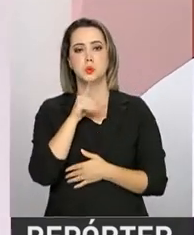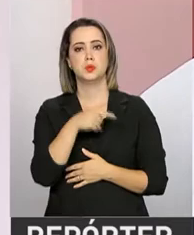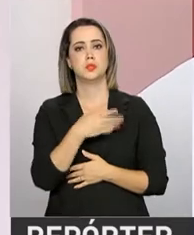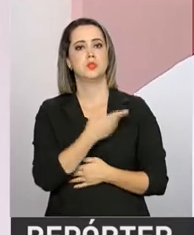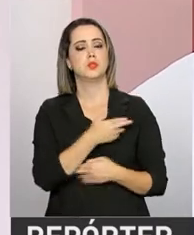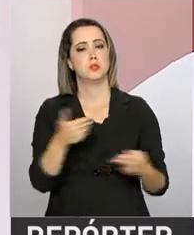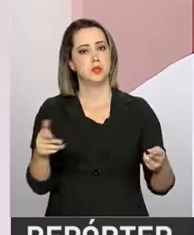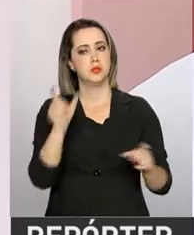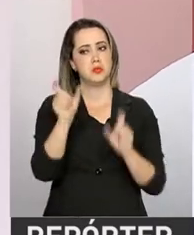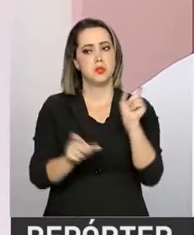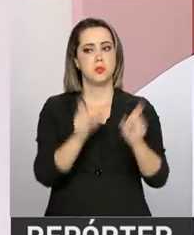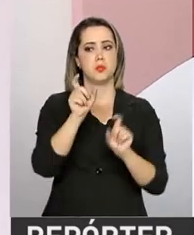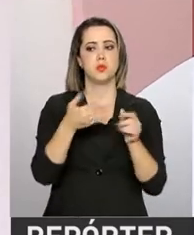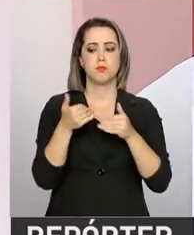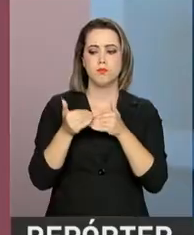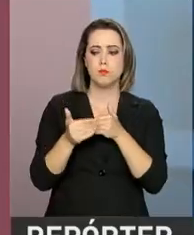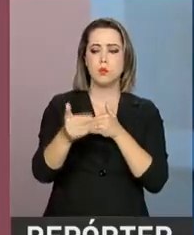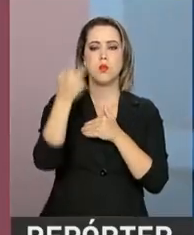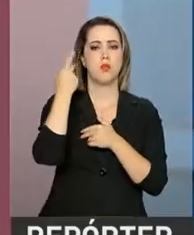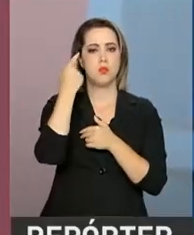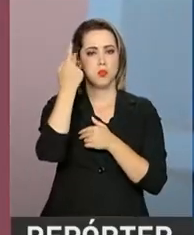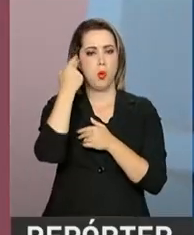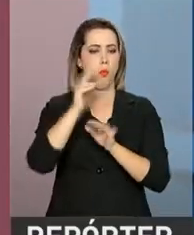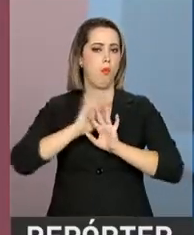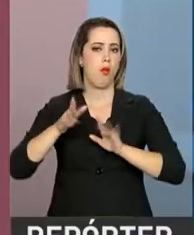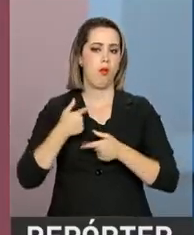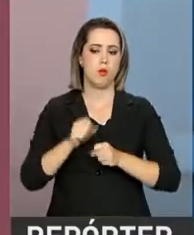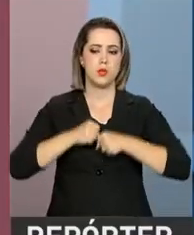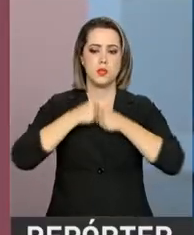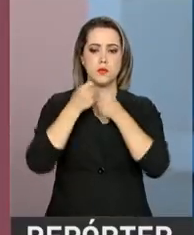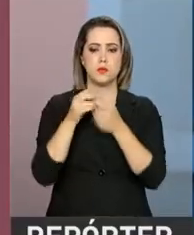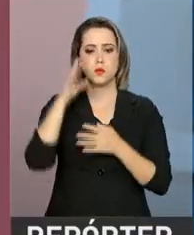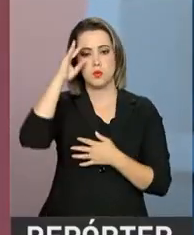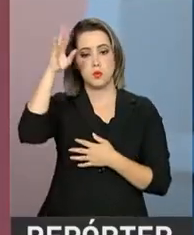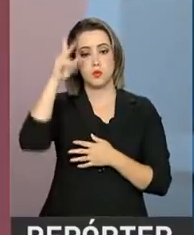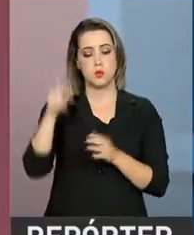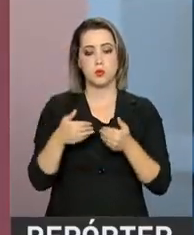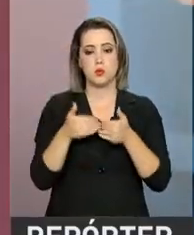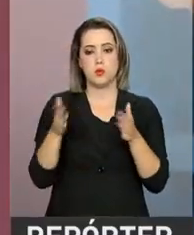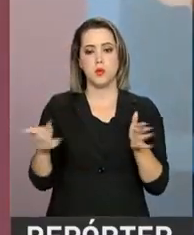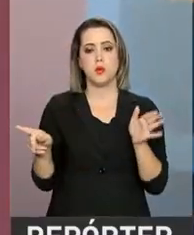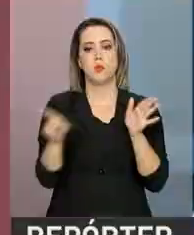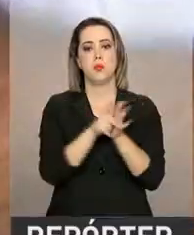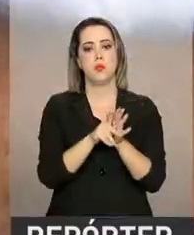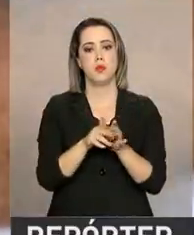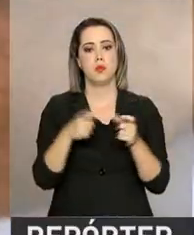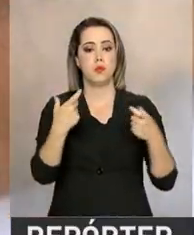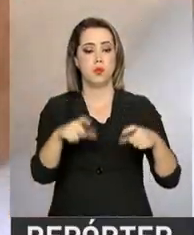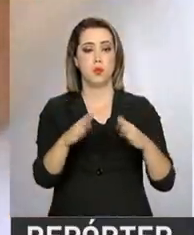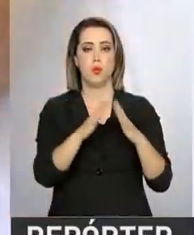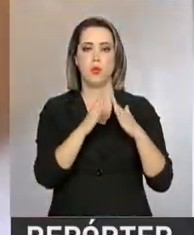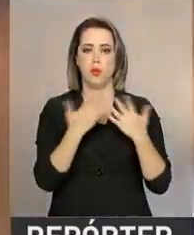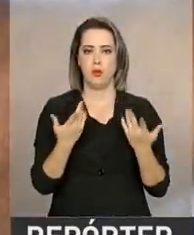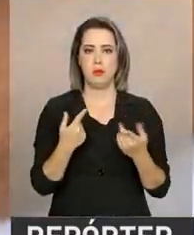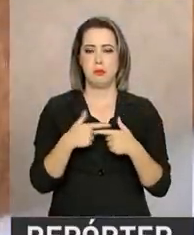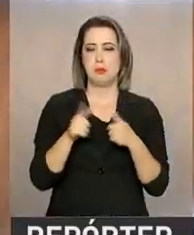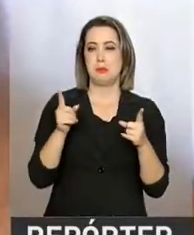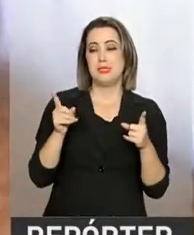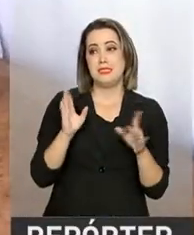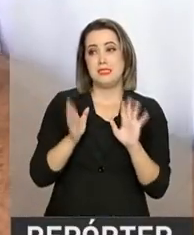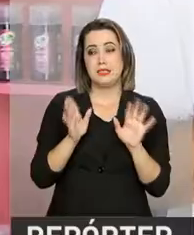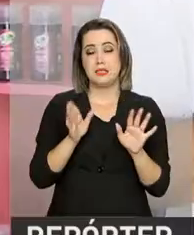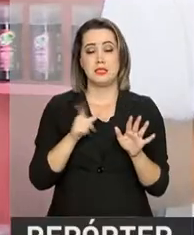um caminho natural ao esforço para realizar o sonho de abrir o próprio negócio mas acabou esbarrando em um